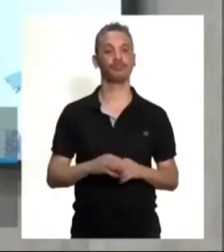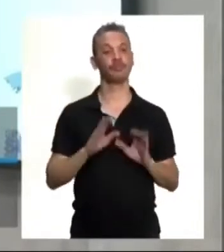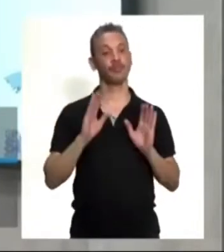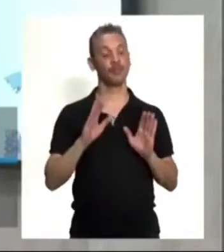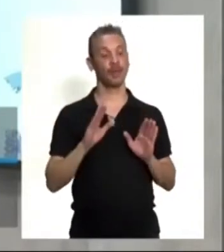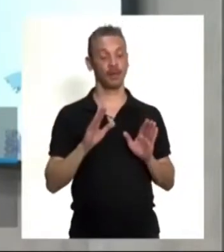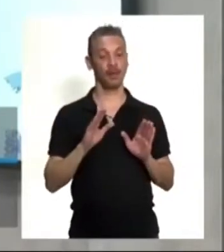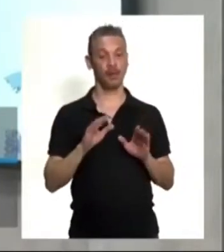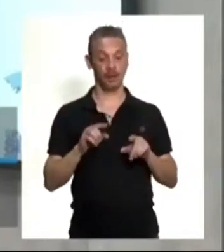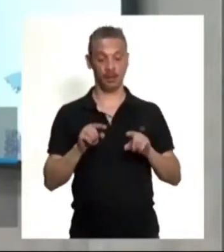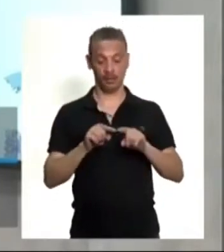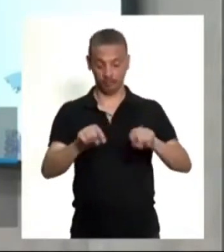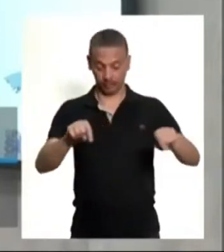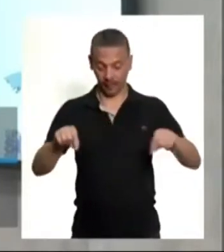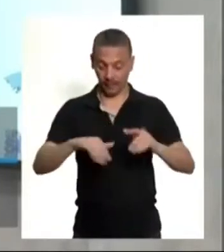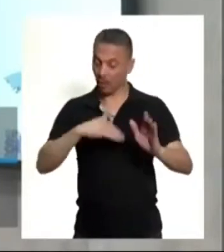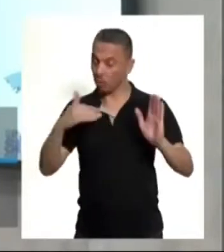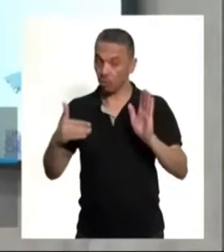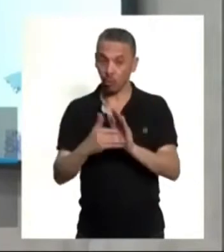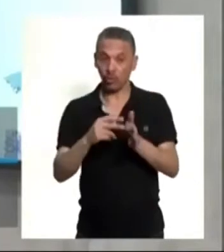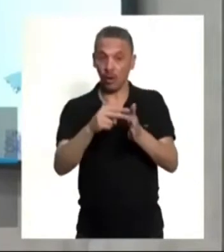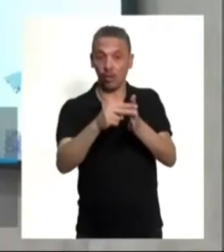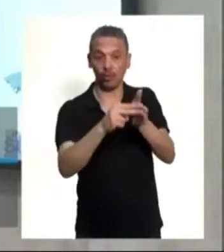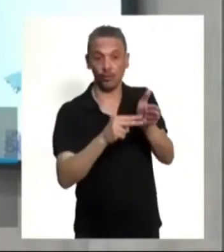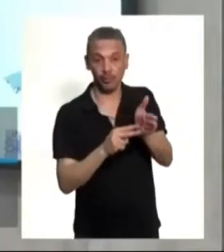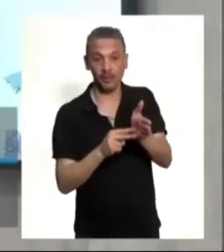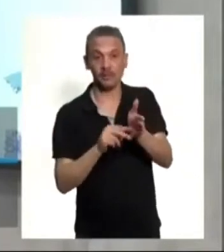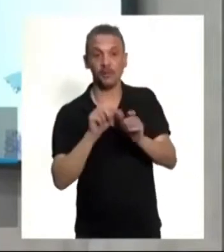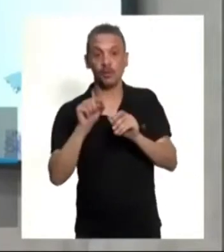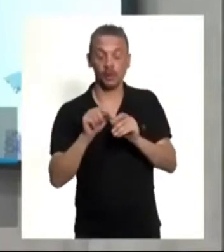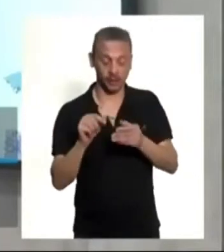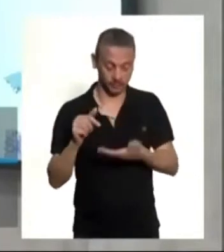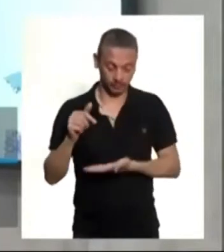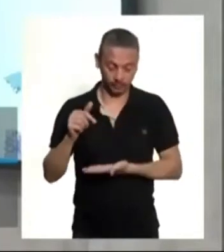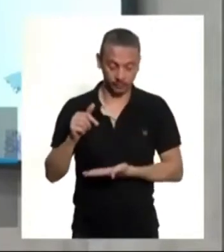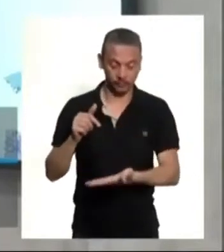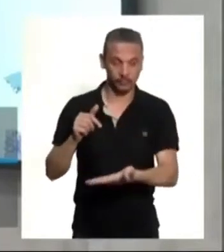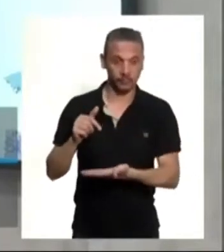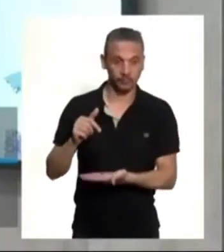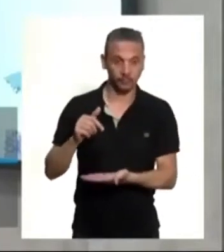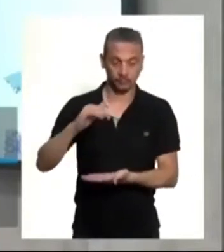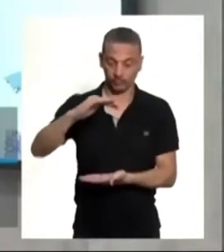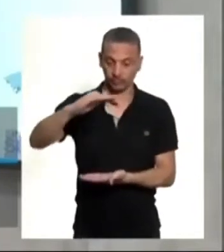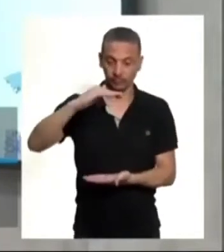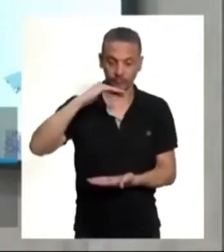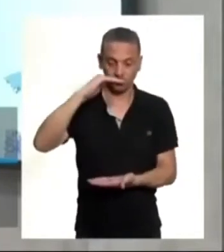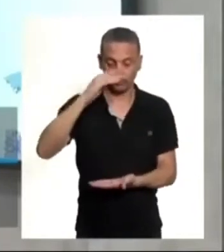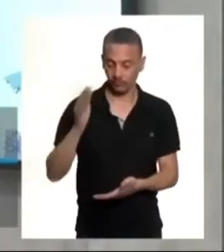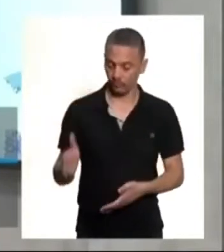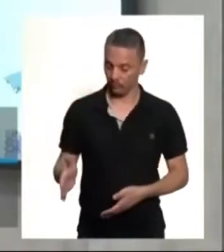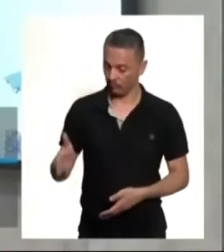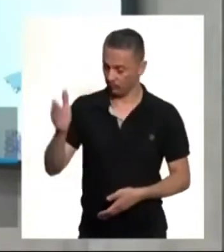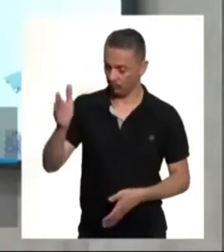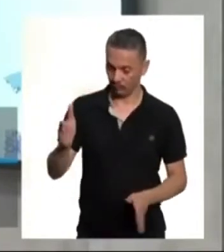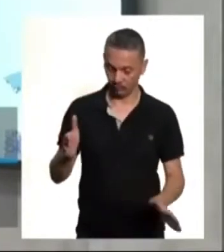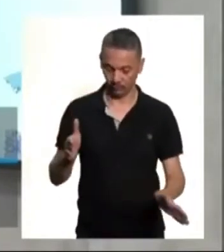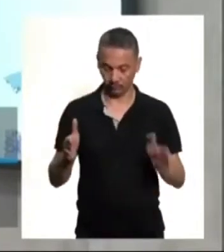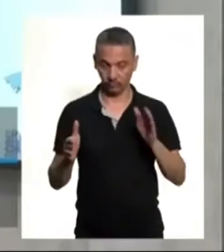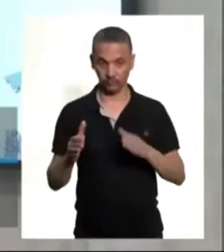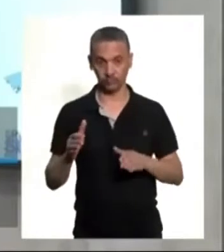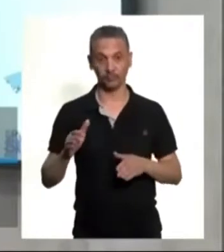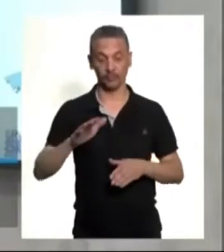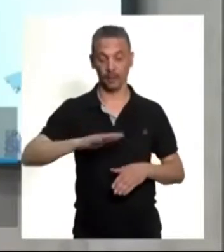área total de um prisma, você vai fazer assim, é a área de tudo. É a área lá da lateral, a gente chama de área lateral